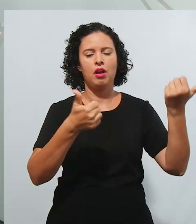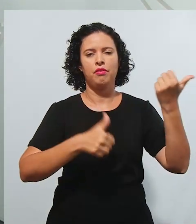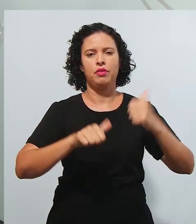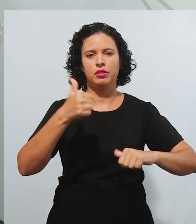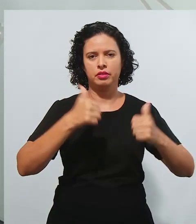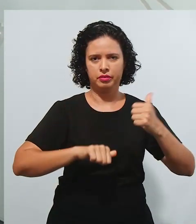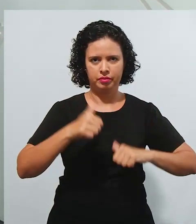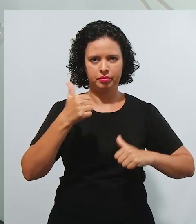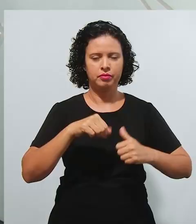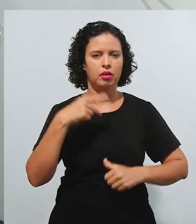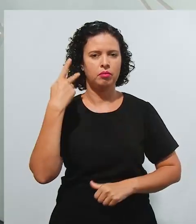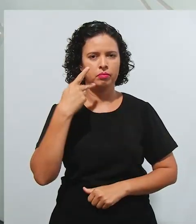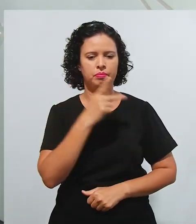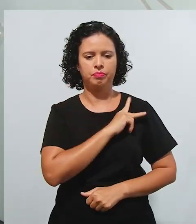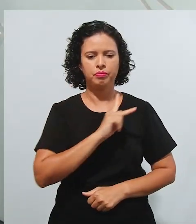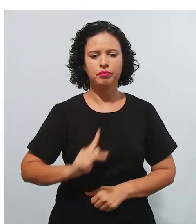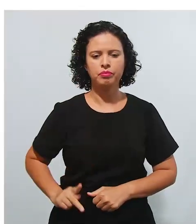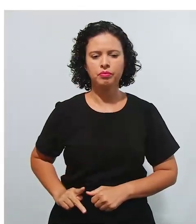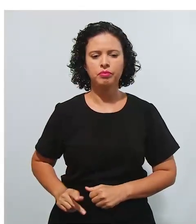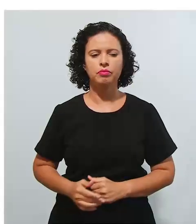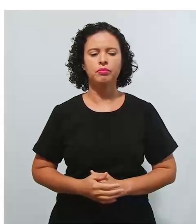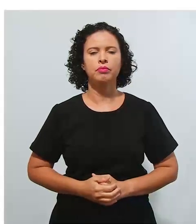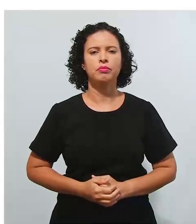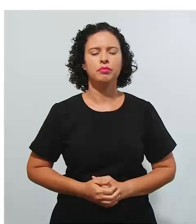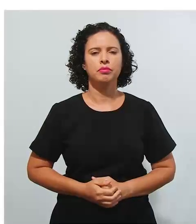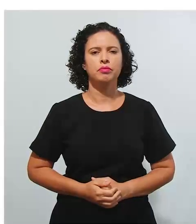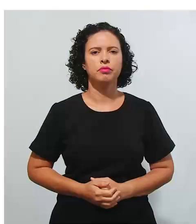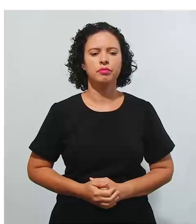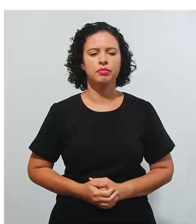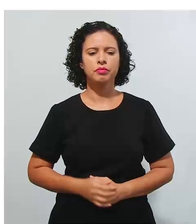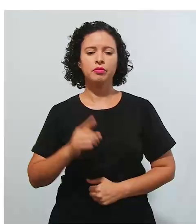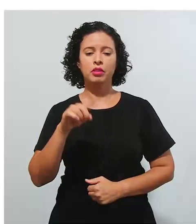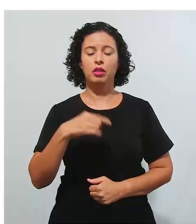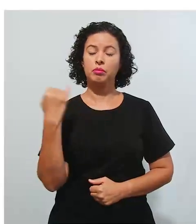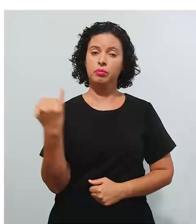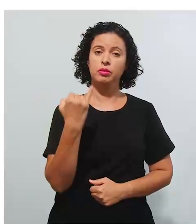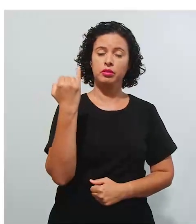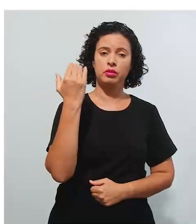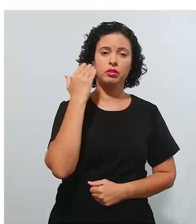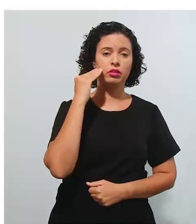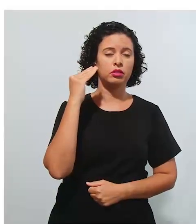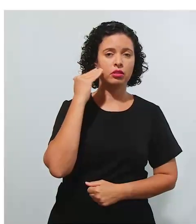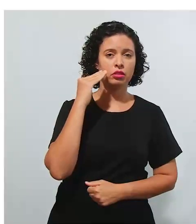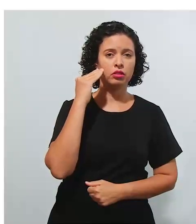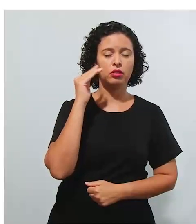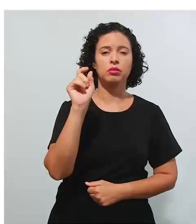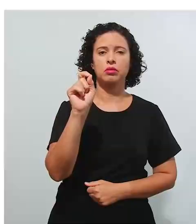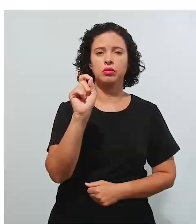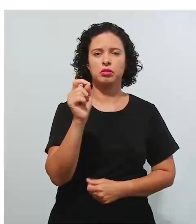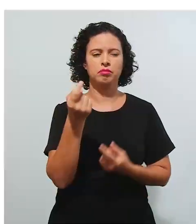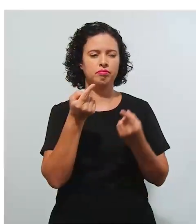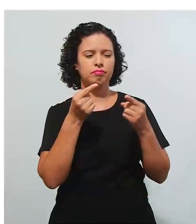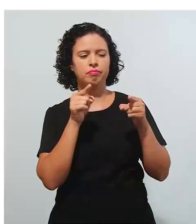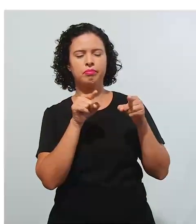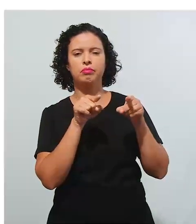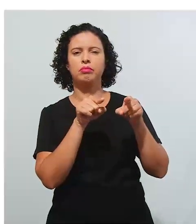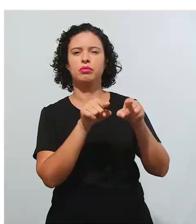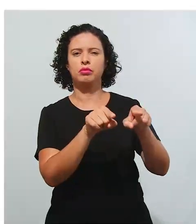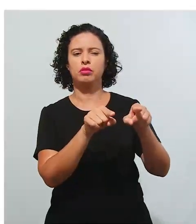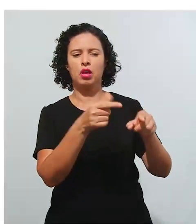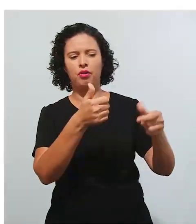essa política pública. É muito importante compreender que o acompanhamento e